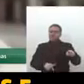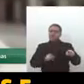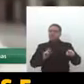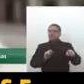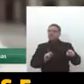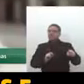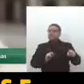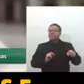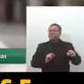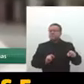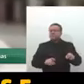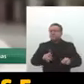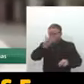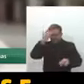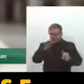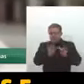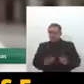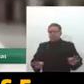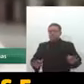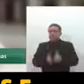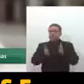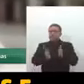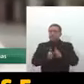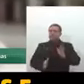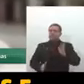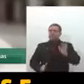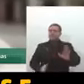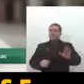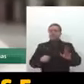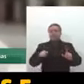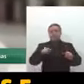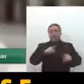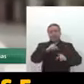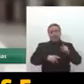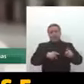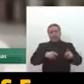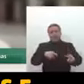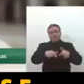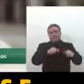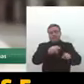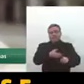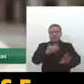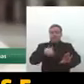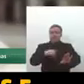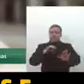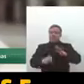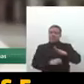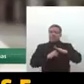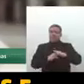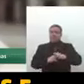são realmente pessoas humildes. Mas por trás dessa estrutura, há grandes empresários, há o